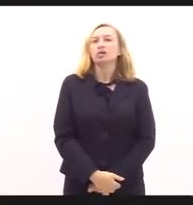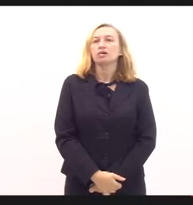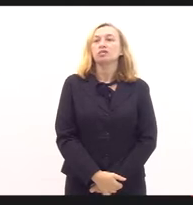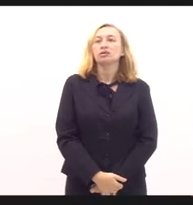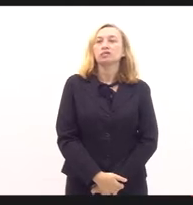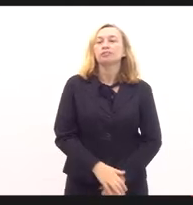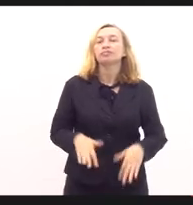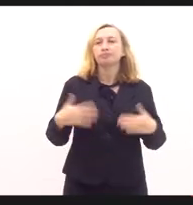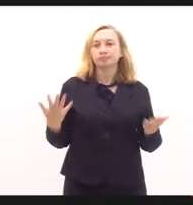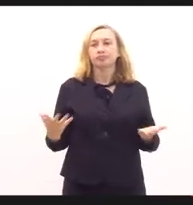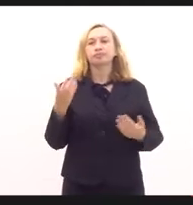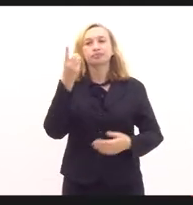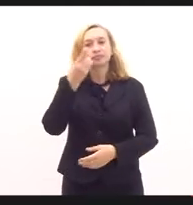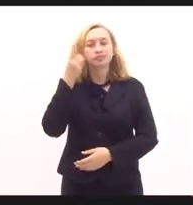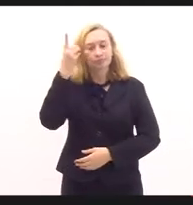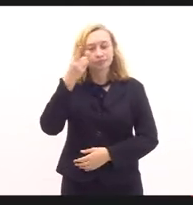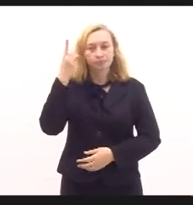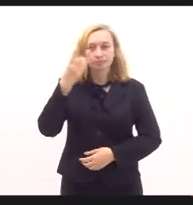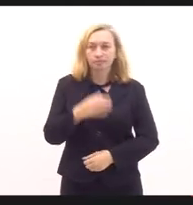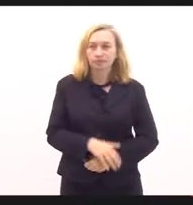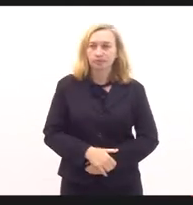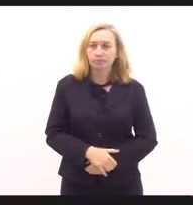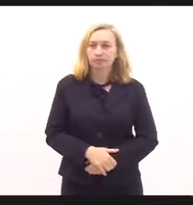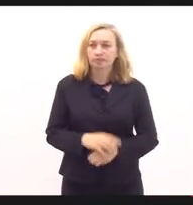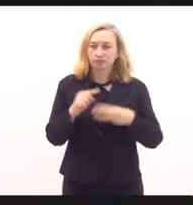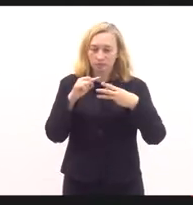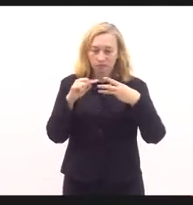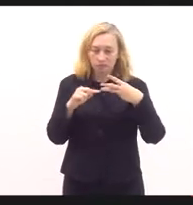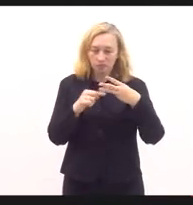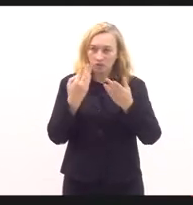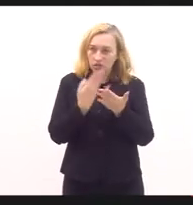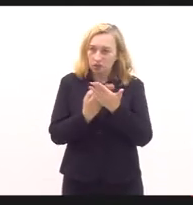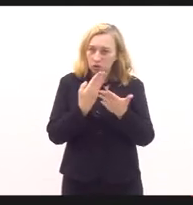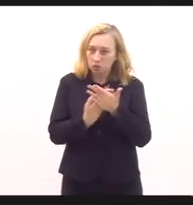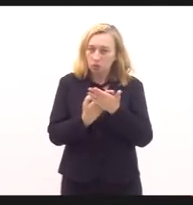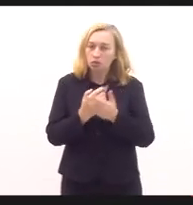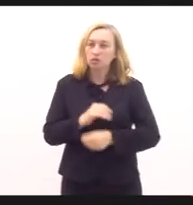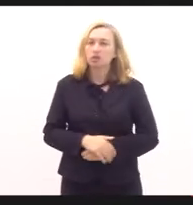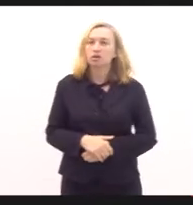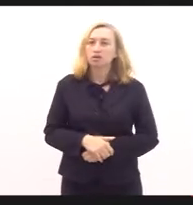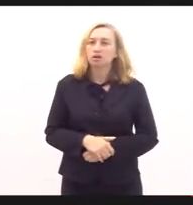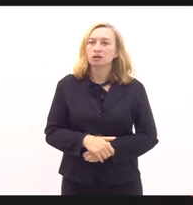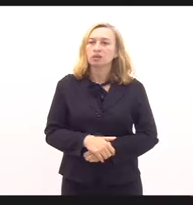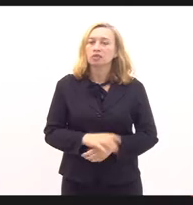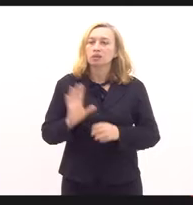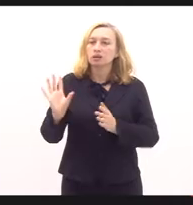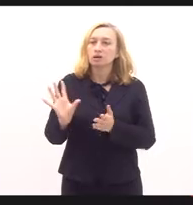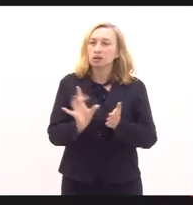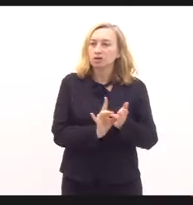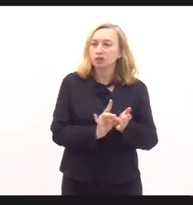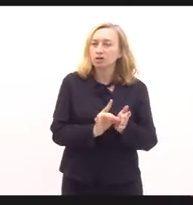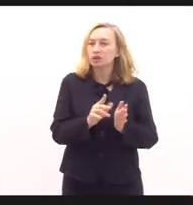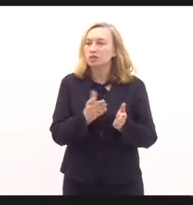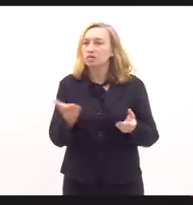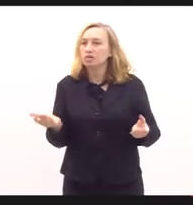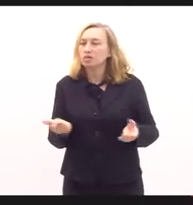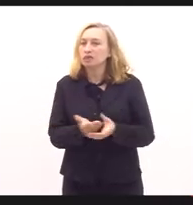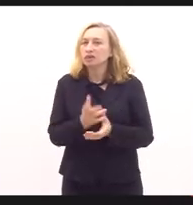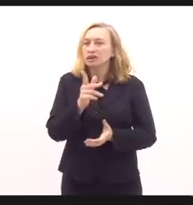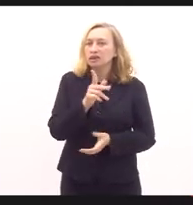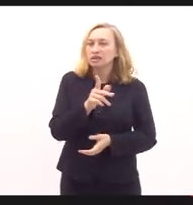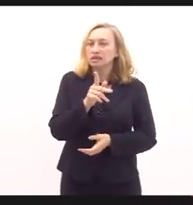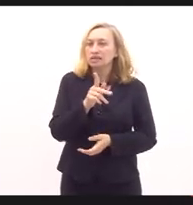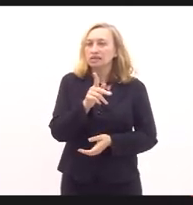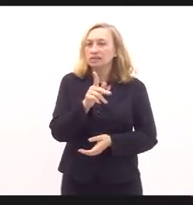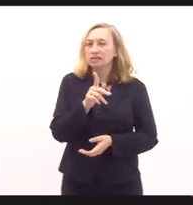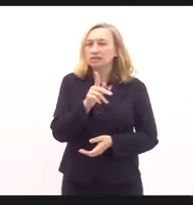Então, deputada, os 3 estudos eles estão anexados no processo do CEI do piso,